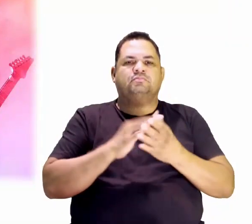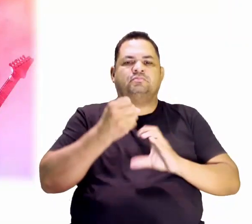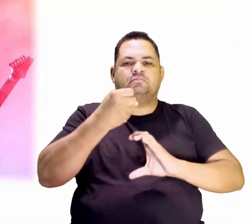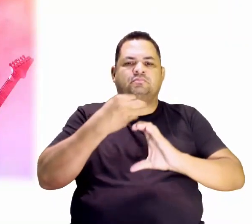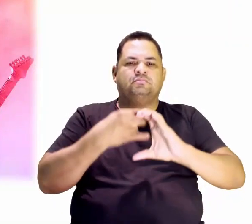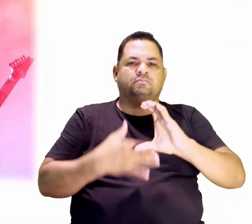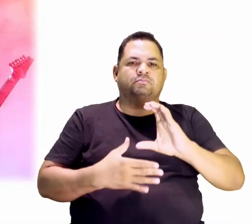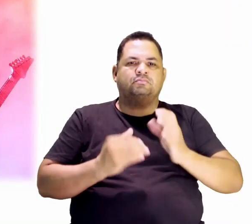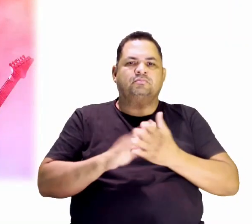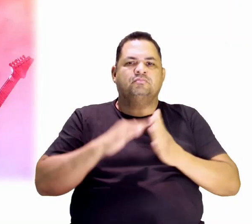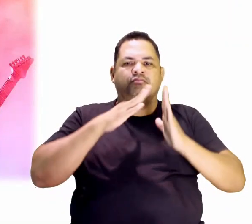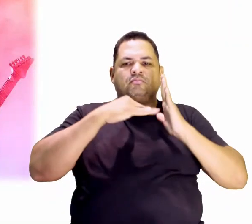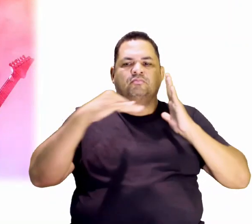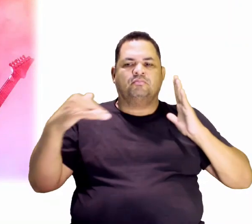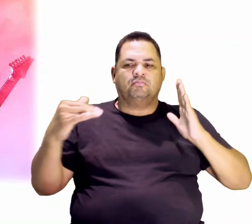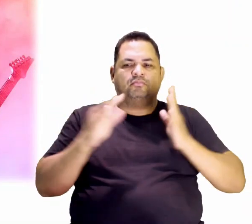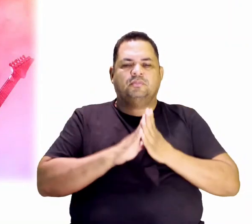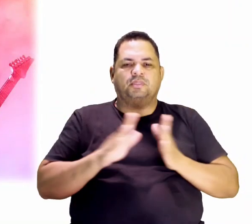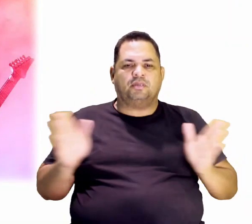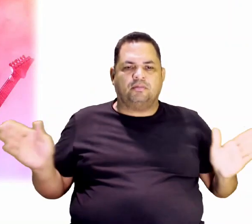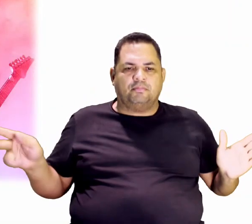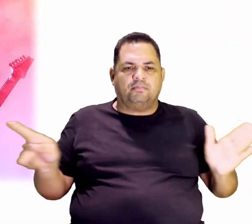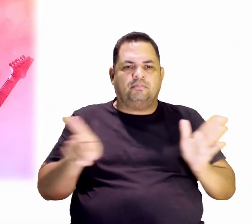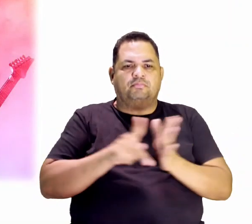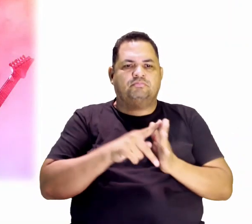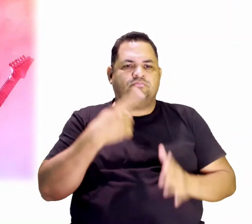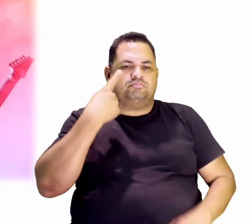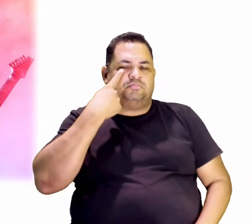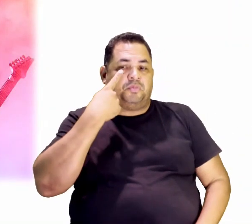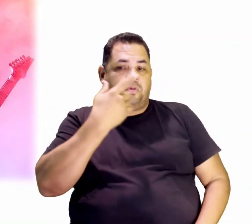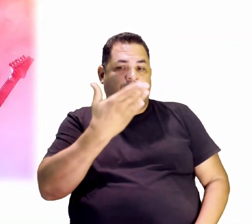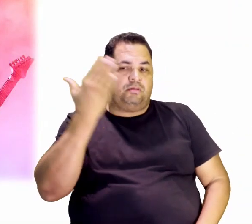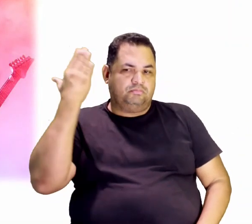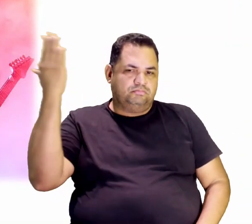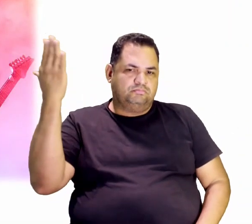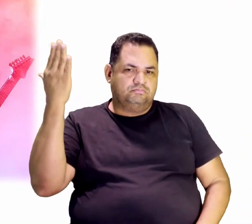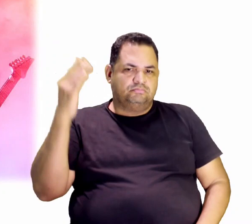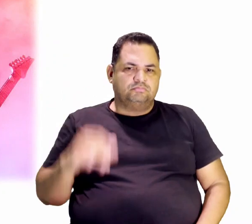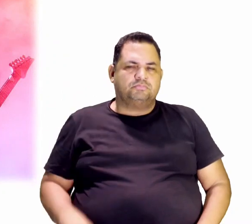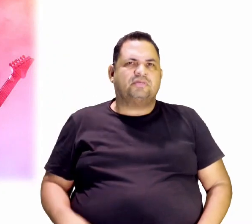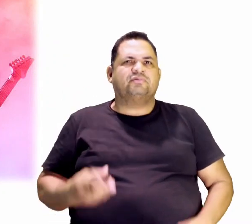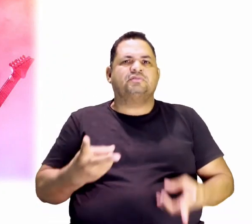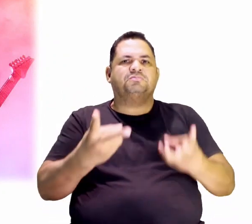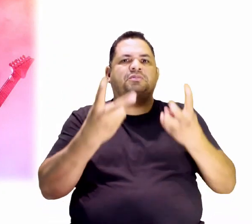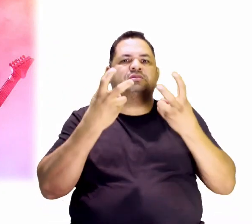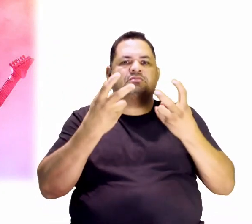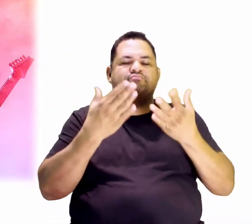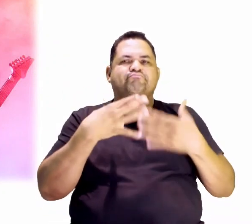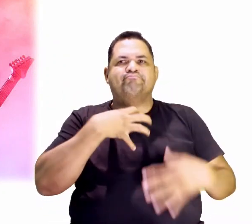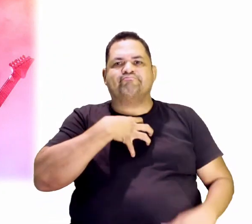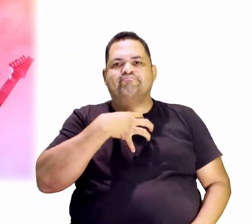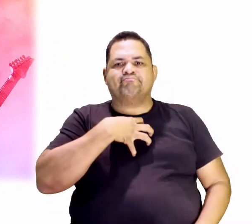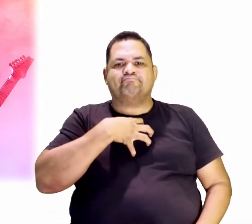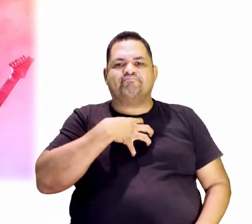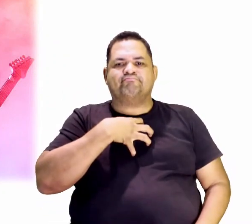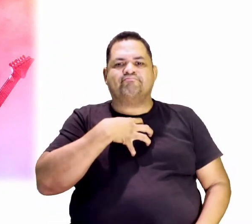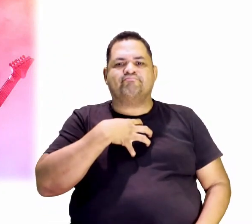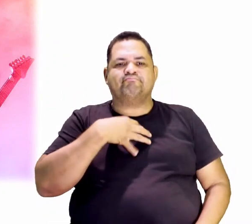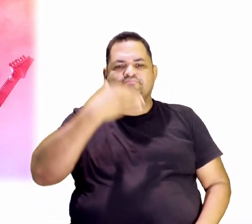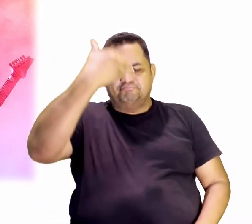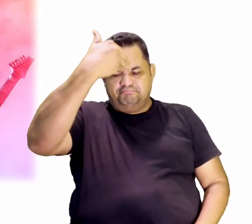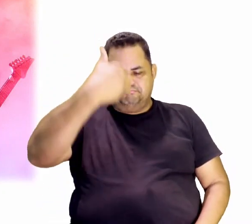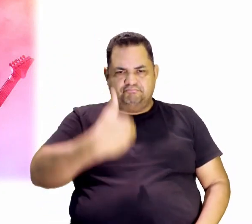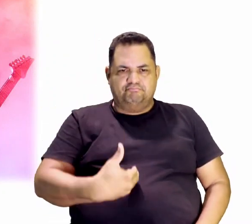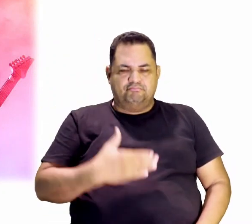Eles têm uma estética própria. Se vocês olharem para essas imagens, o que causa em você? Nossa, prof, é uma postura legal,